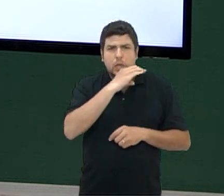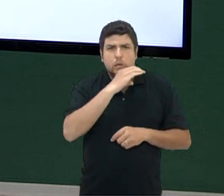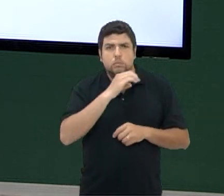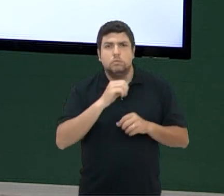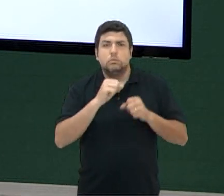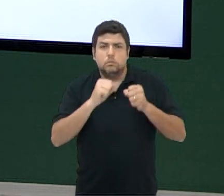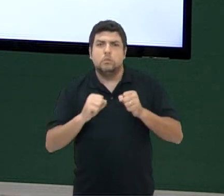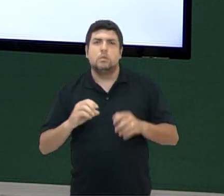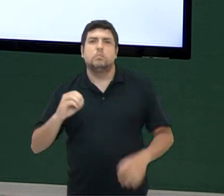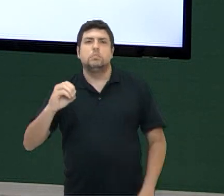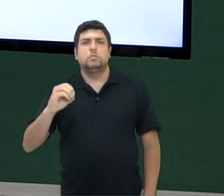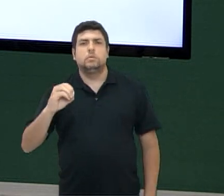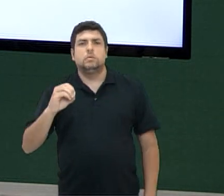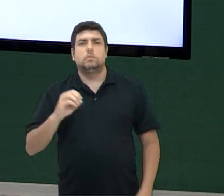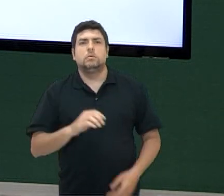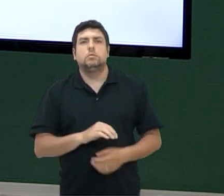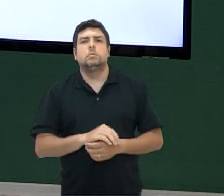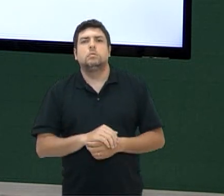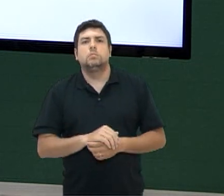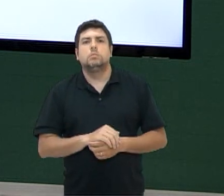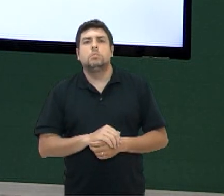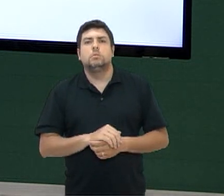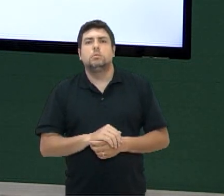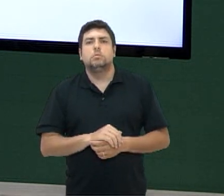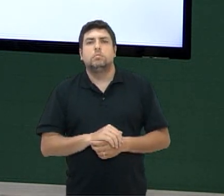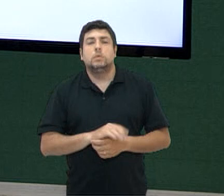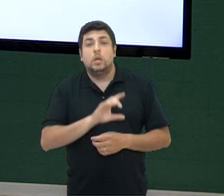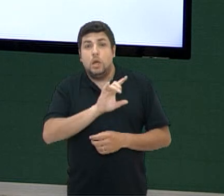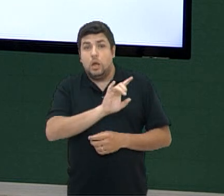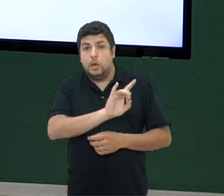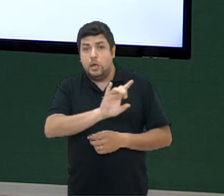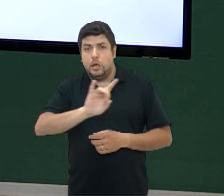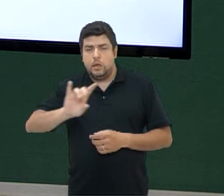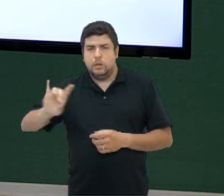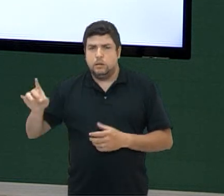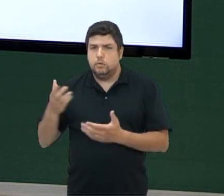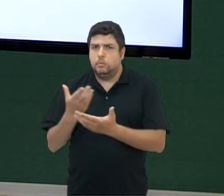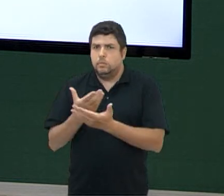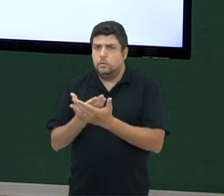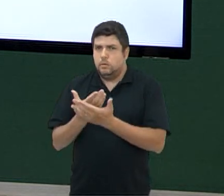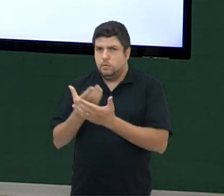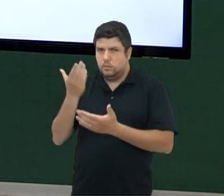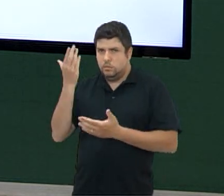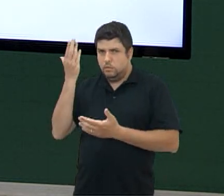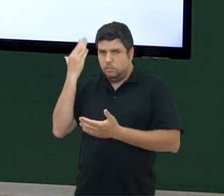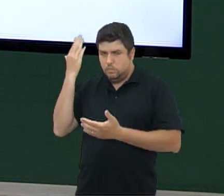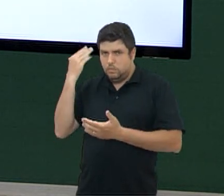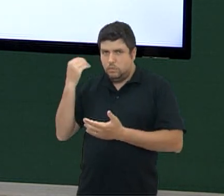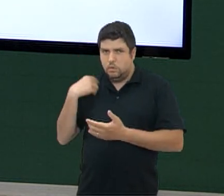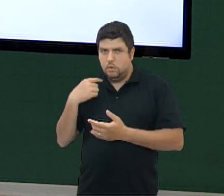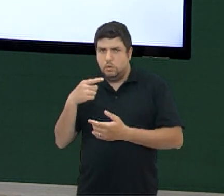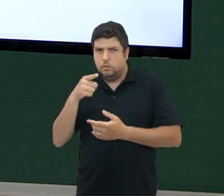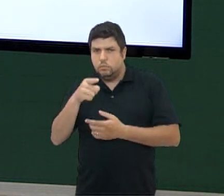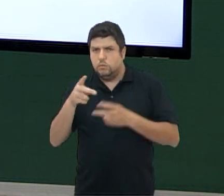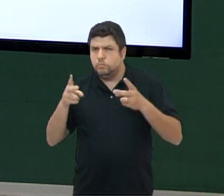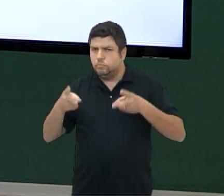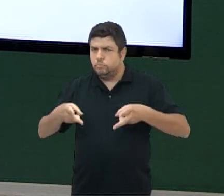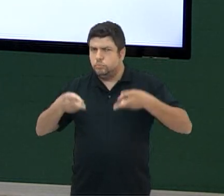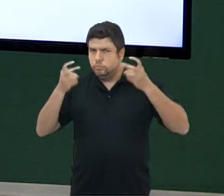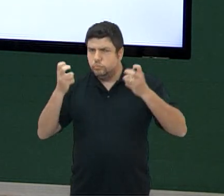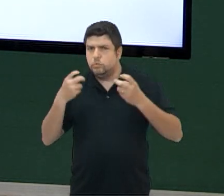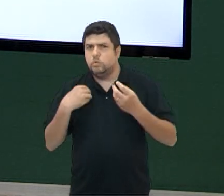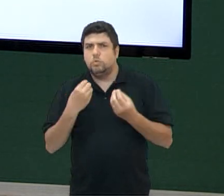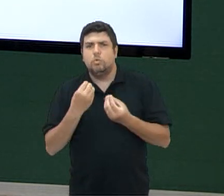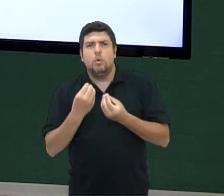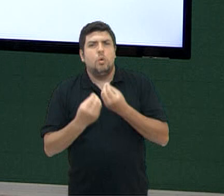zero. Cada um desses fenômenos, já observamos em aulas anteriores, onde você consegue estar pegando a conceituação